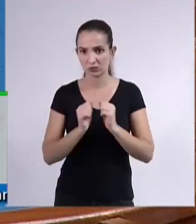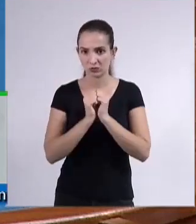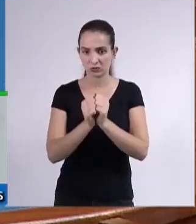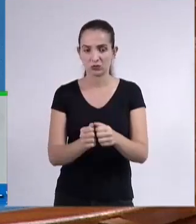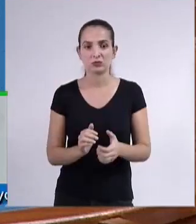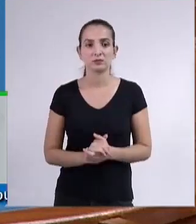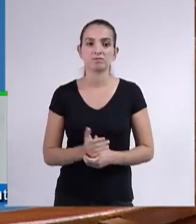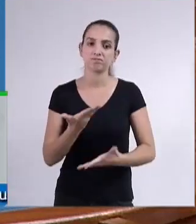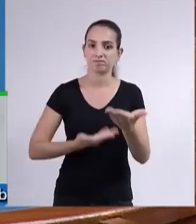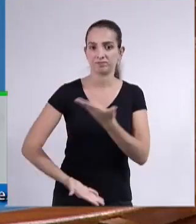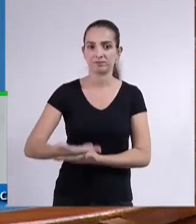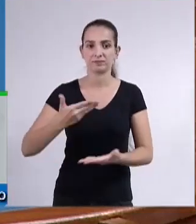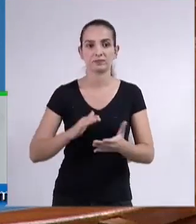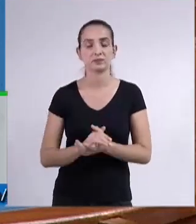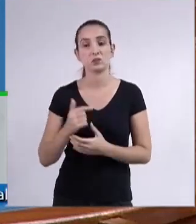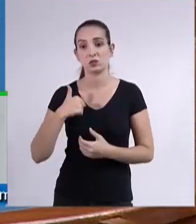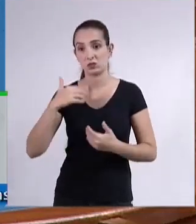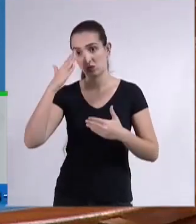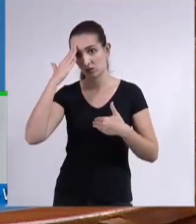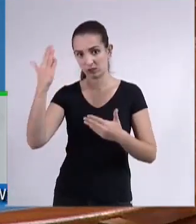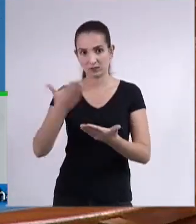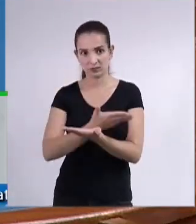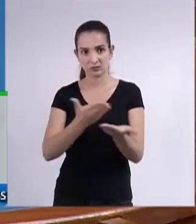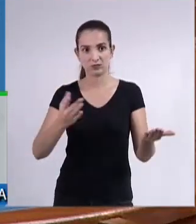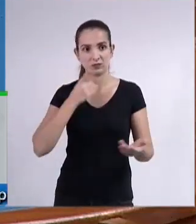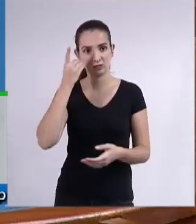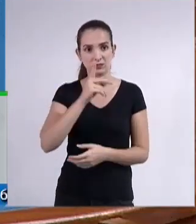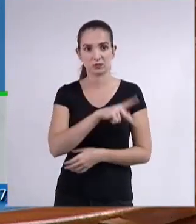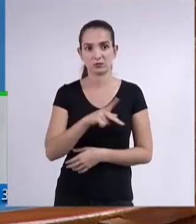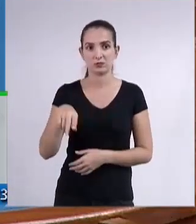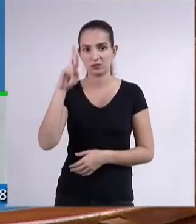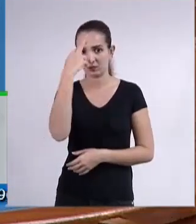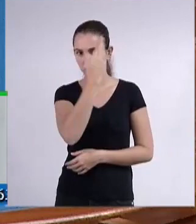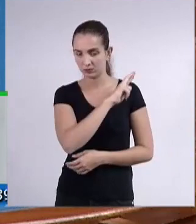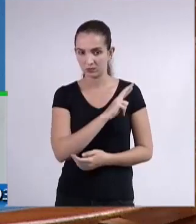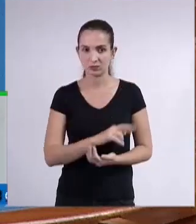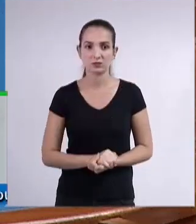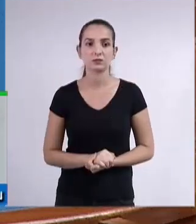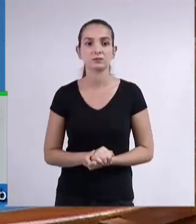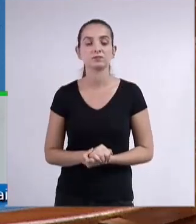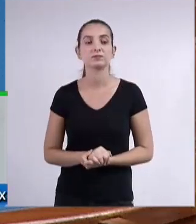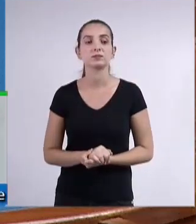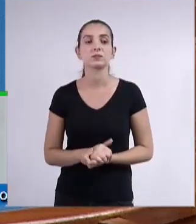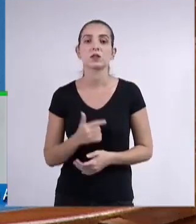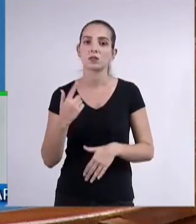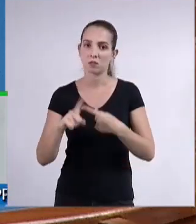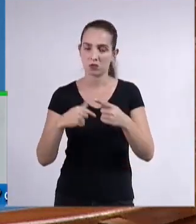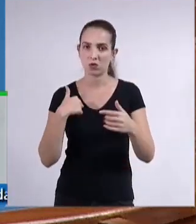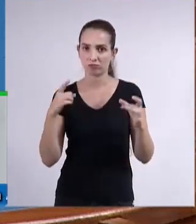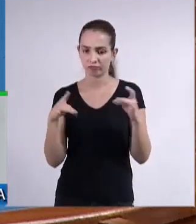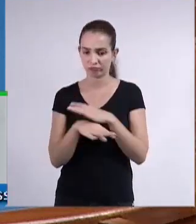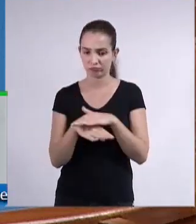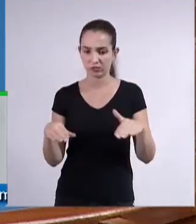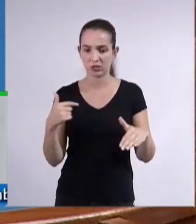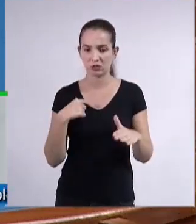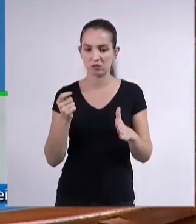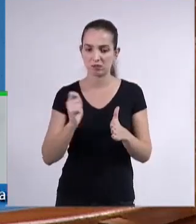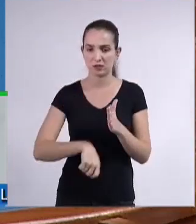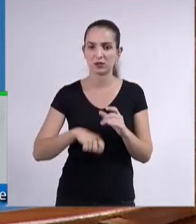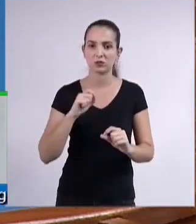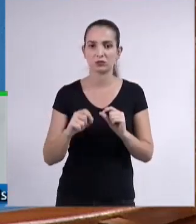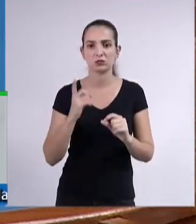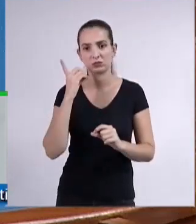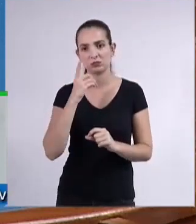parte. Eu agradeço, deputado professor Rinaldo, já encaminho para o encerramento, registrando que, além do